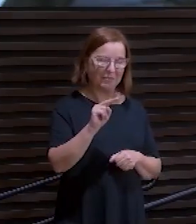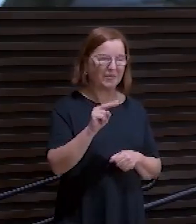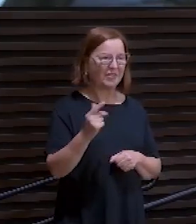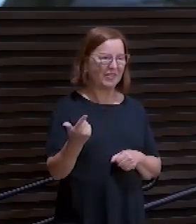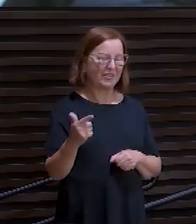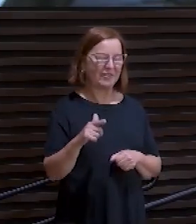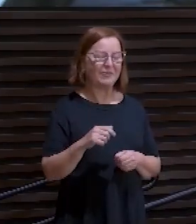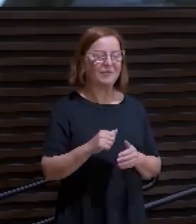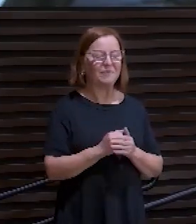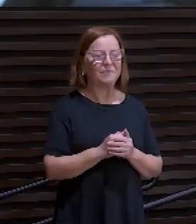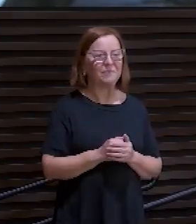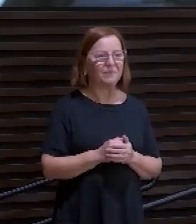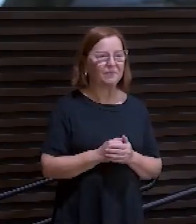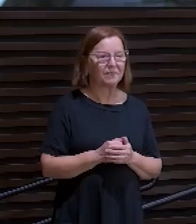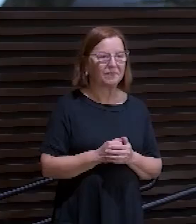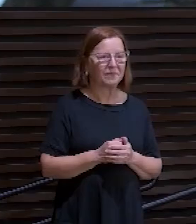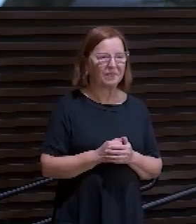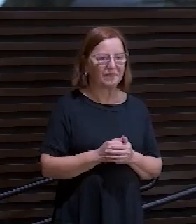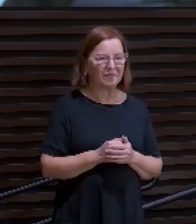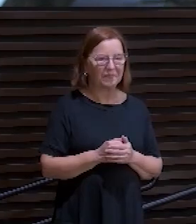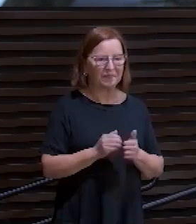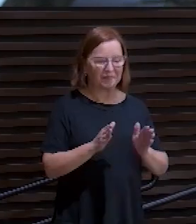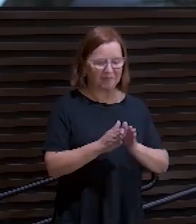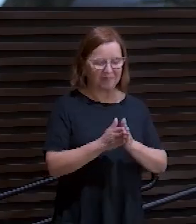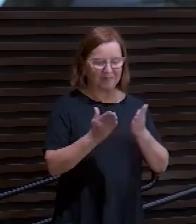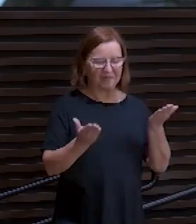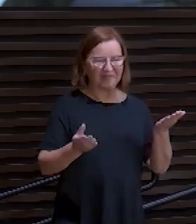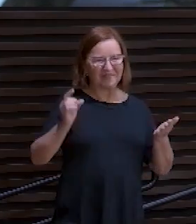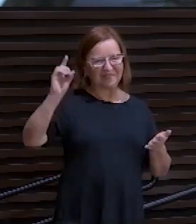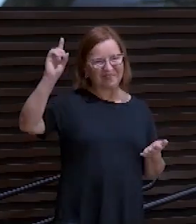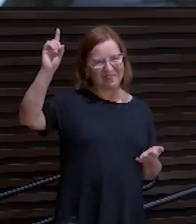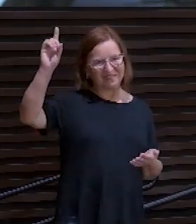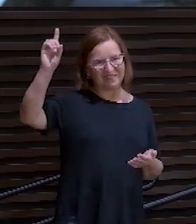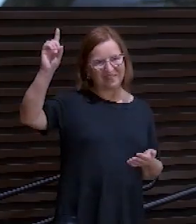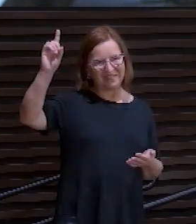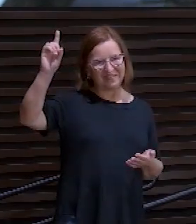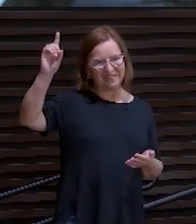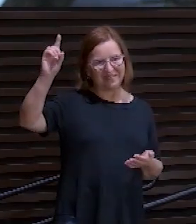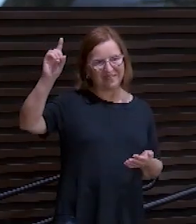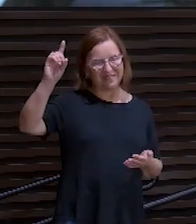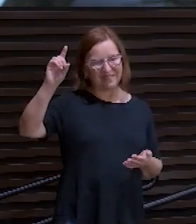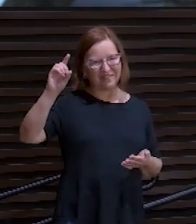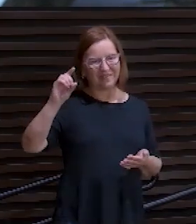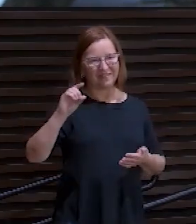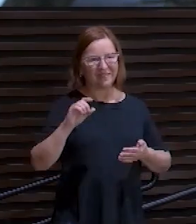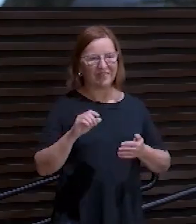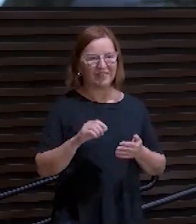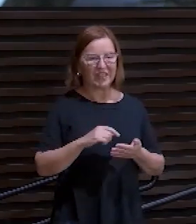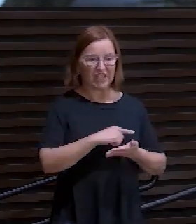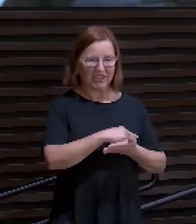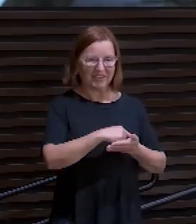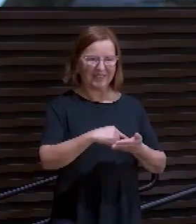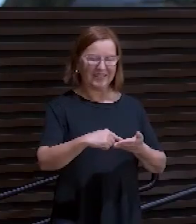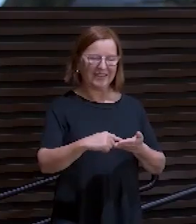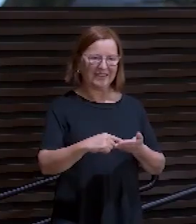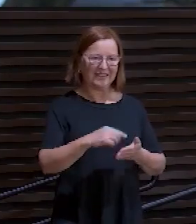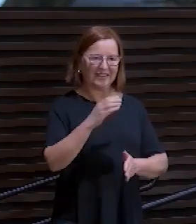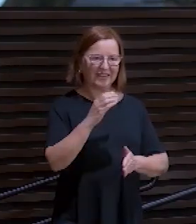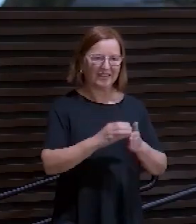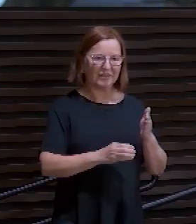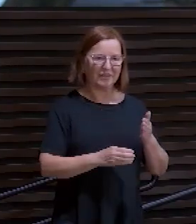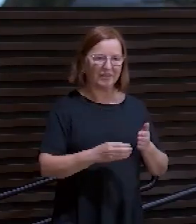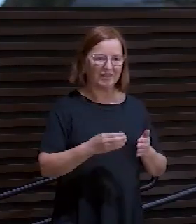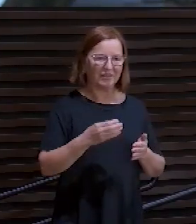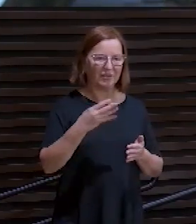Eu quero convidar a igreja a abrir a palavra do nosso Deus no primeiro livro da Escritura, Gênesis, capítulo